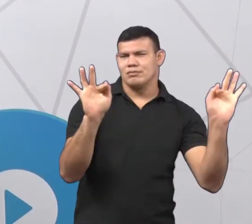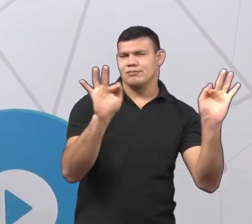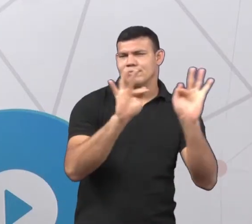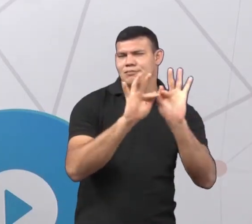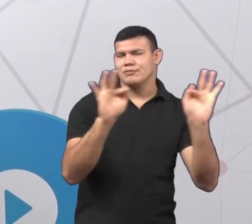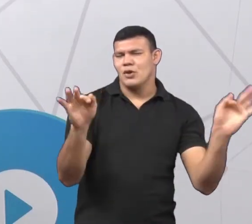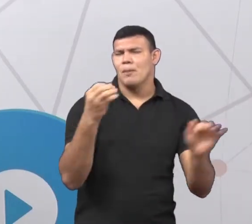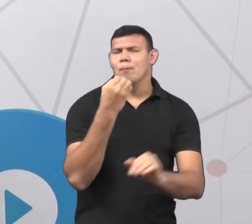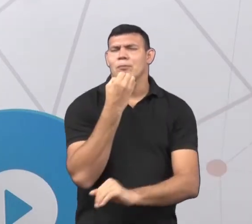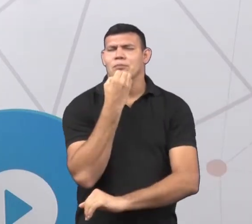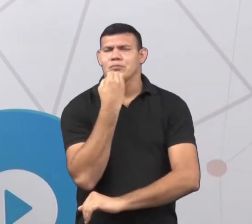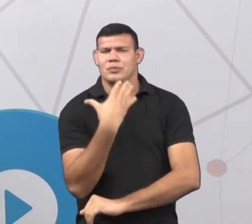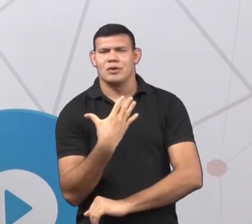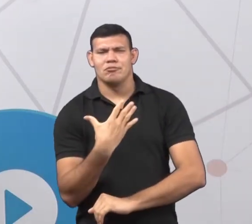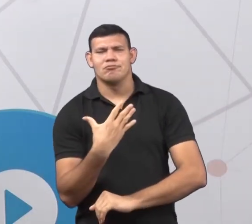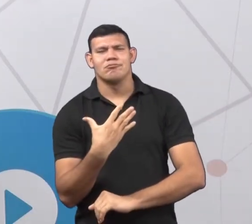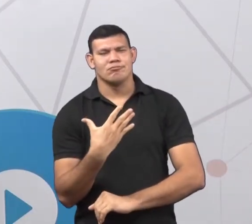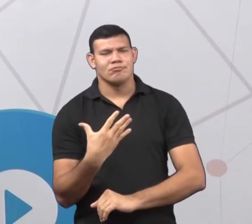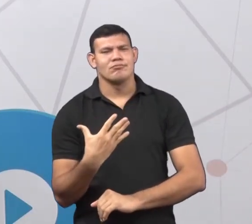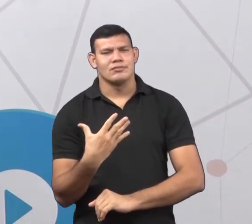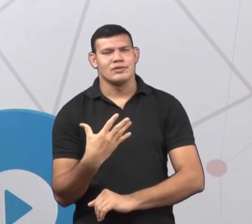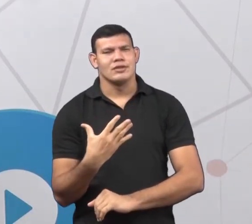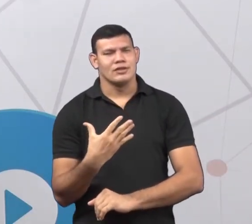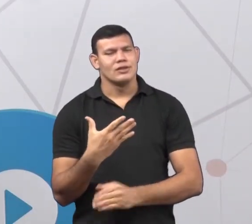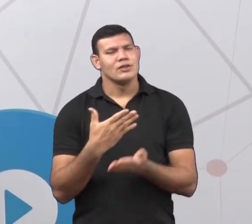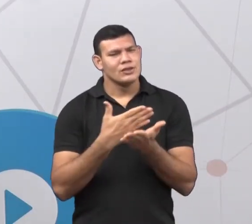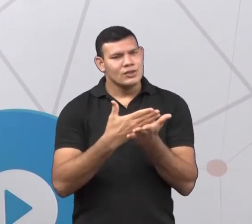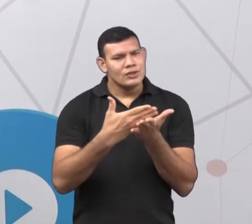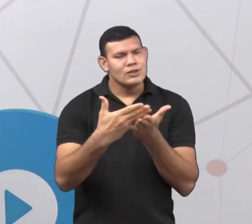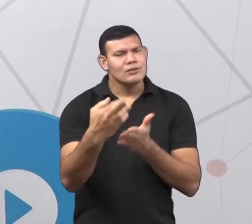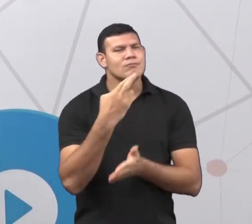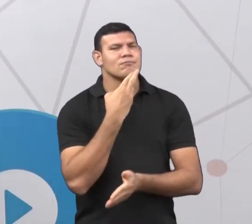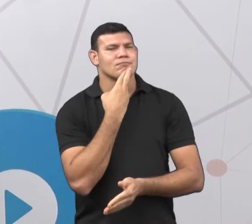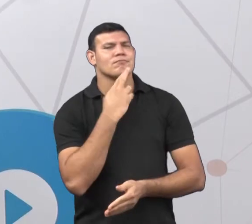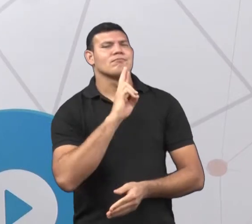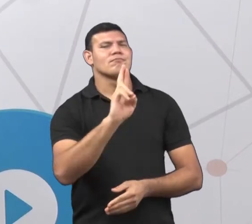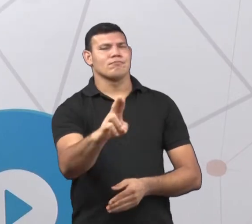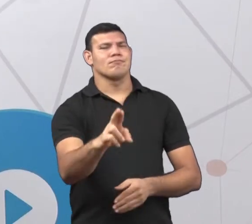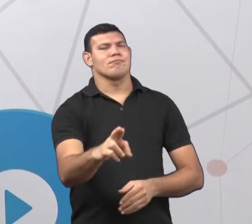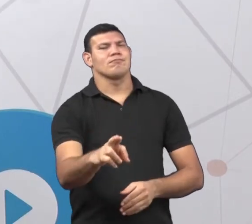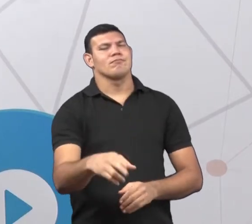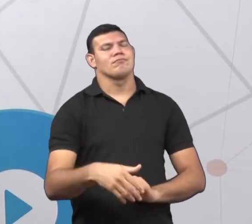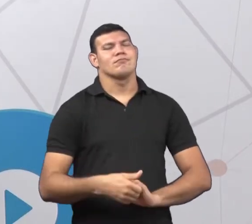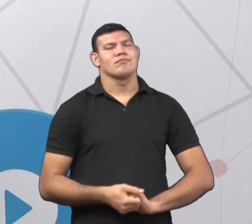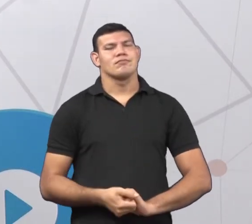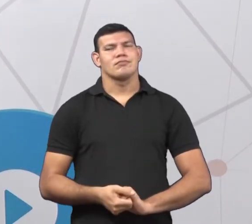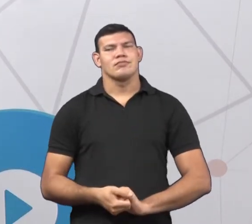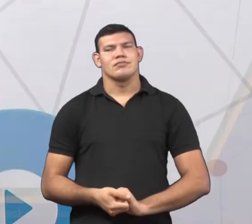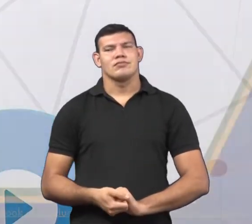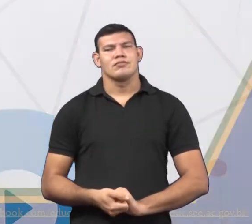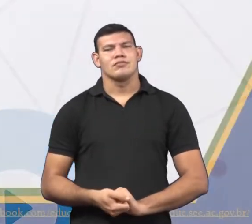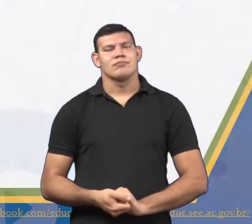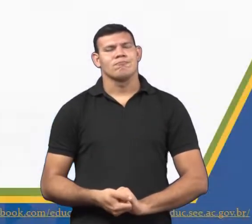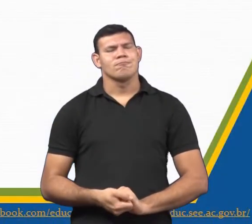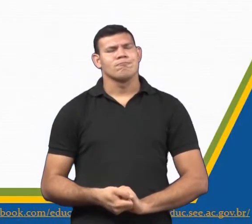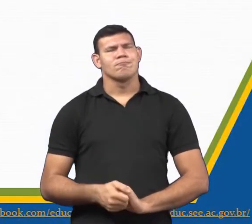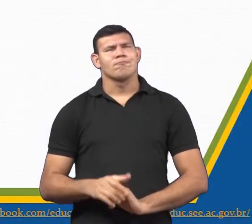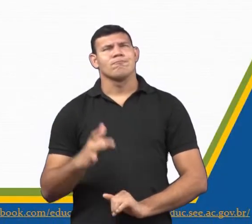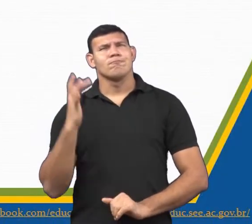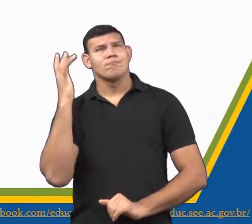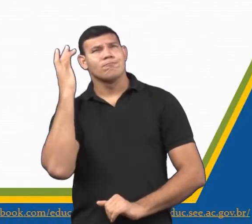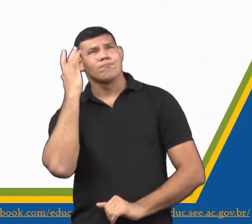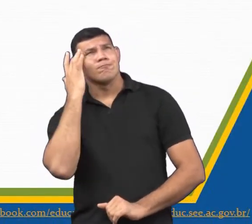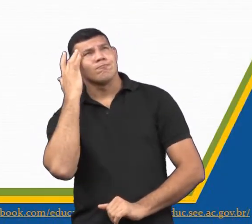ótimas, muito boas para a gente iniciar uma resposta após uma pergunta, certo? Bueno, yo